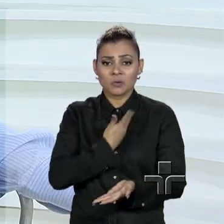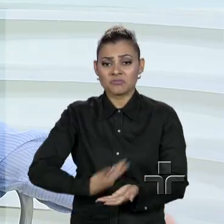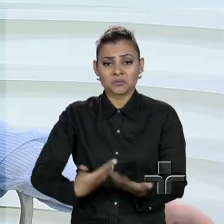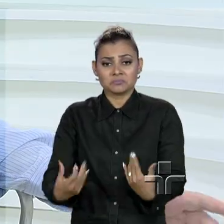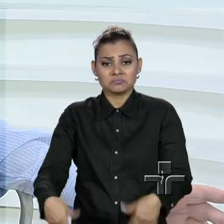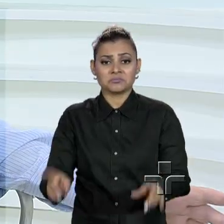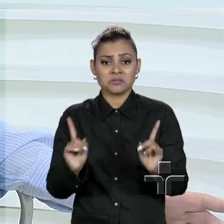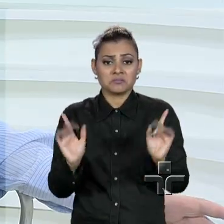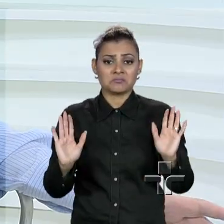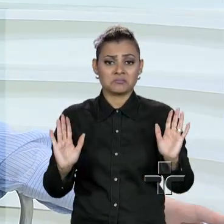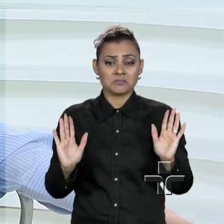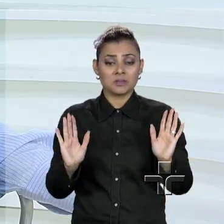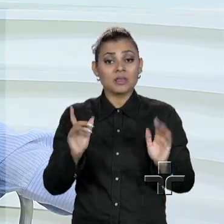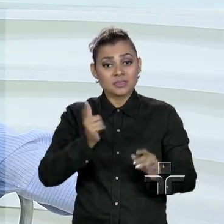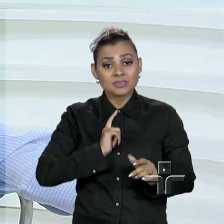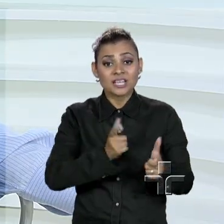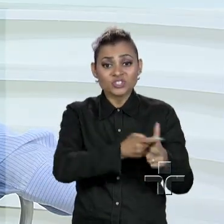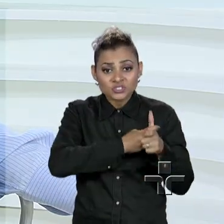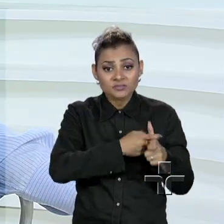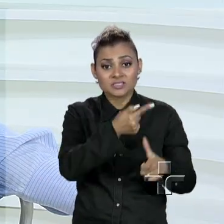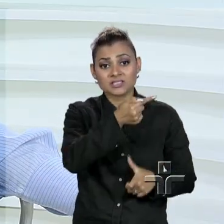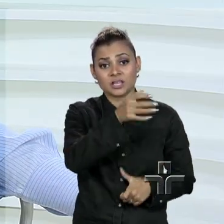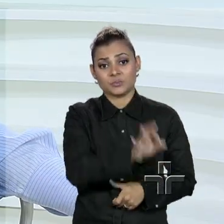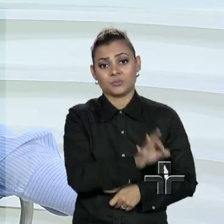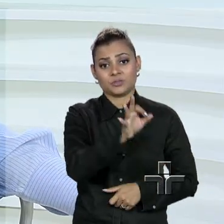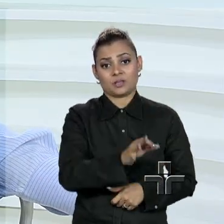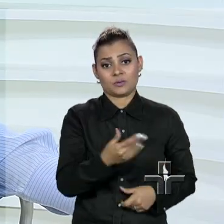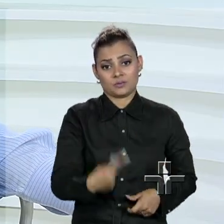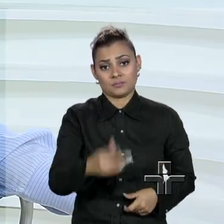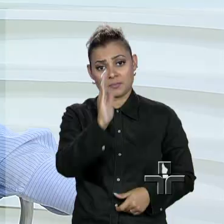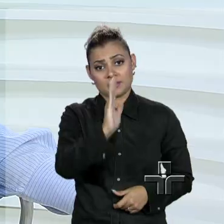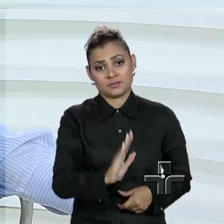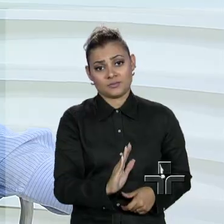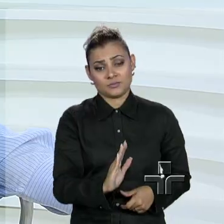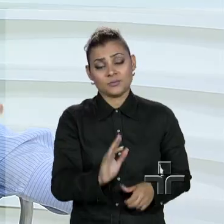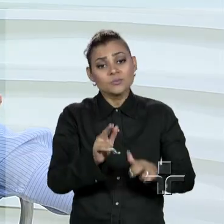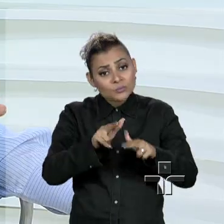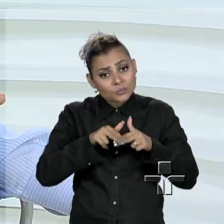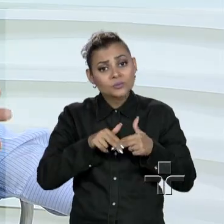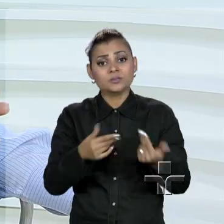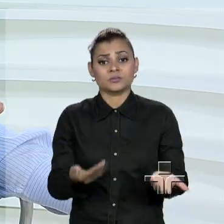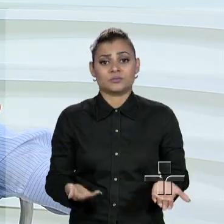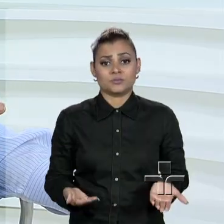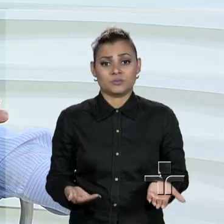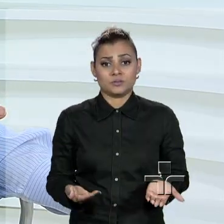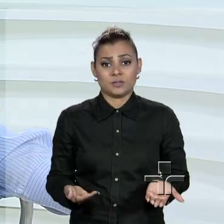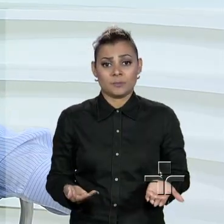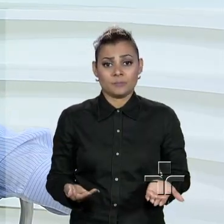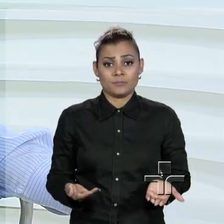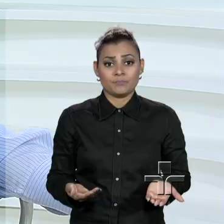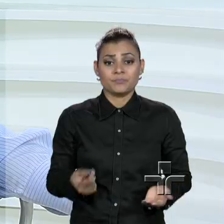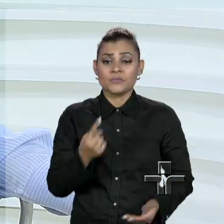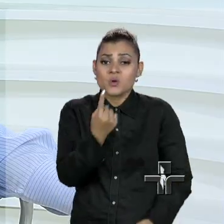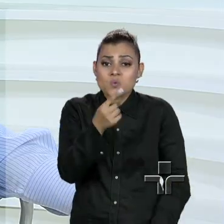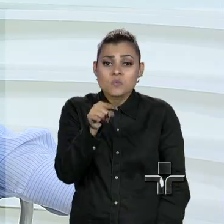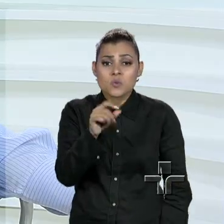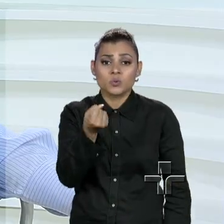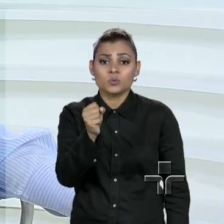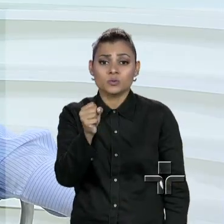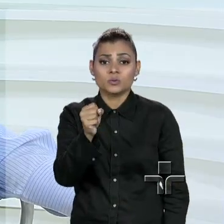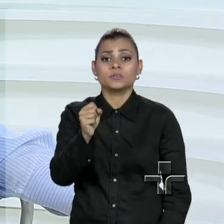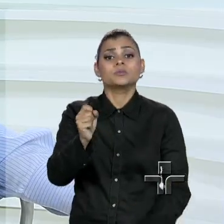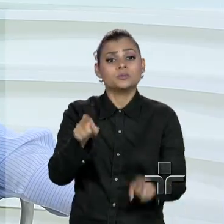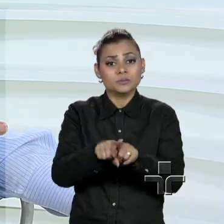de 7%. E estamos com um superávit primário negativo de 1,8, mais ou